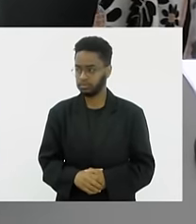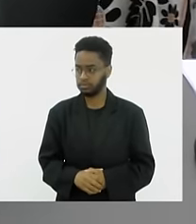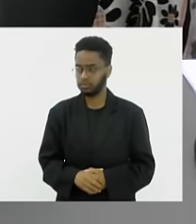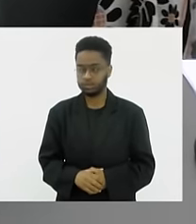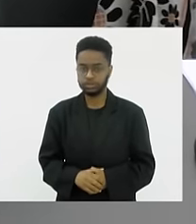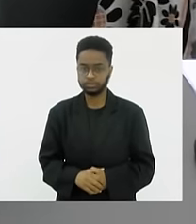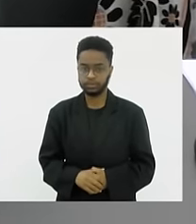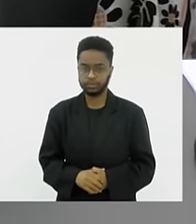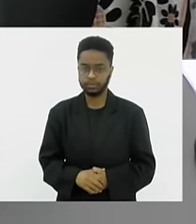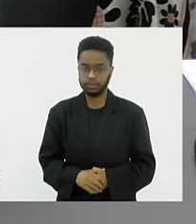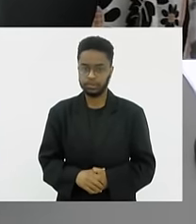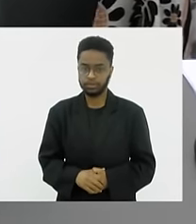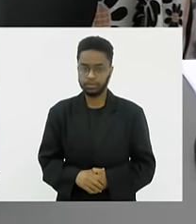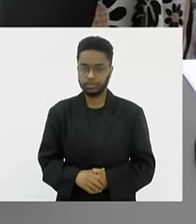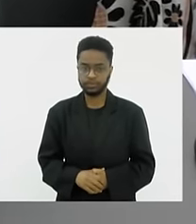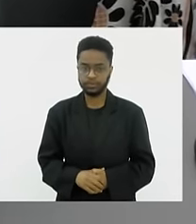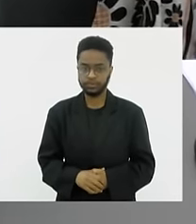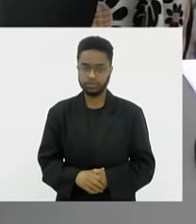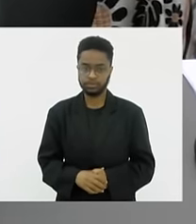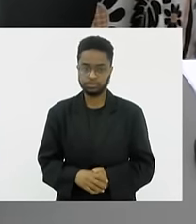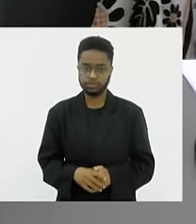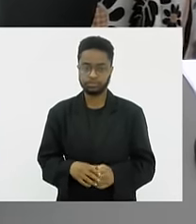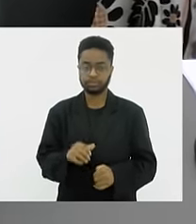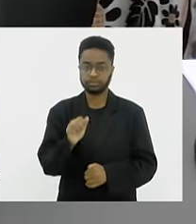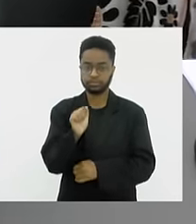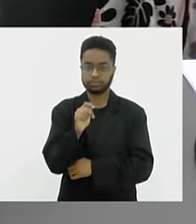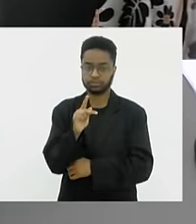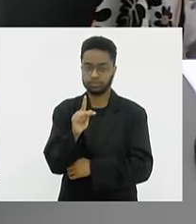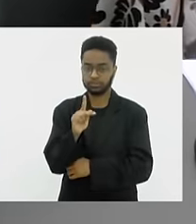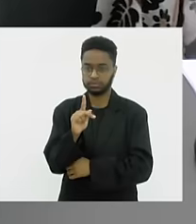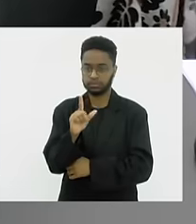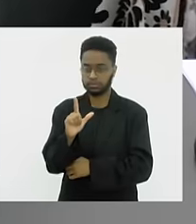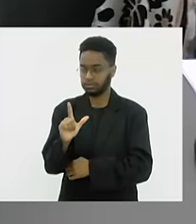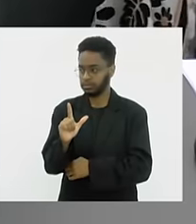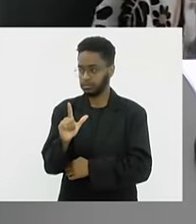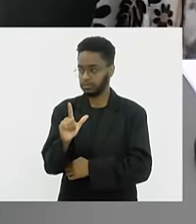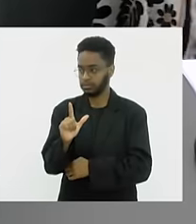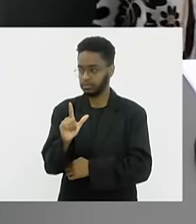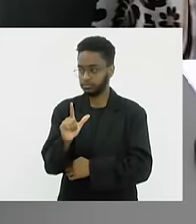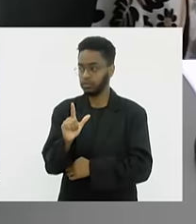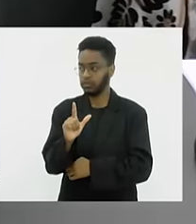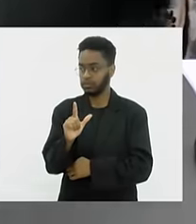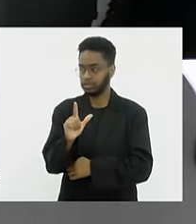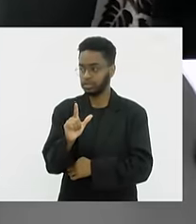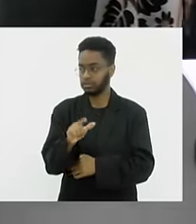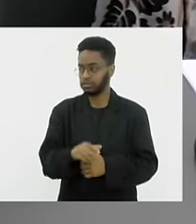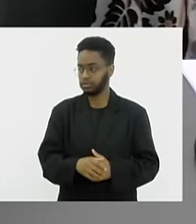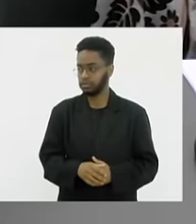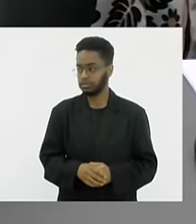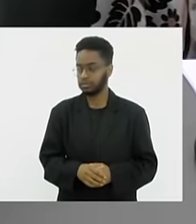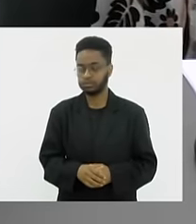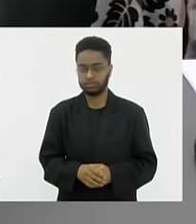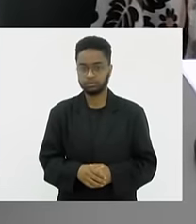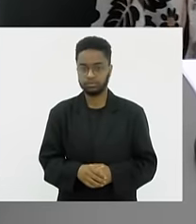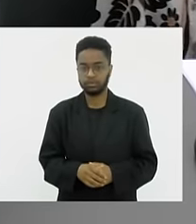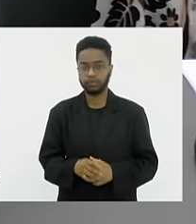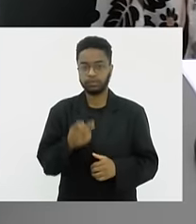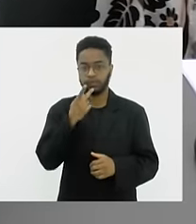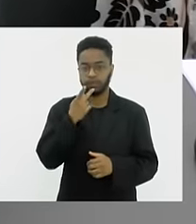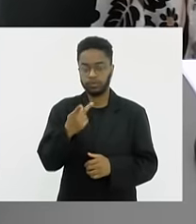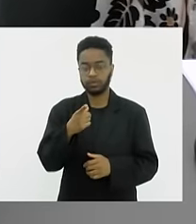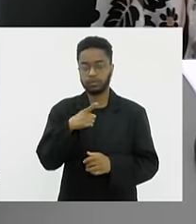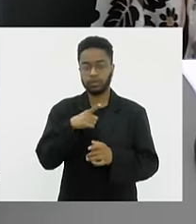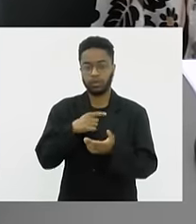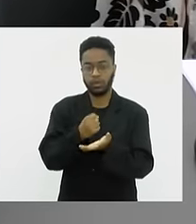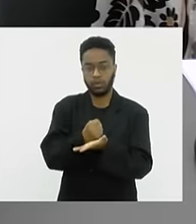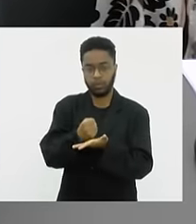com a PL. A PL fez o seu inventário e entregou ao Detro. Sei que o senhor falou que a PL entrou em consórcio. É a